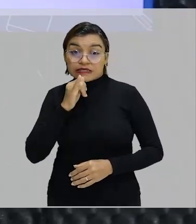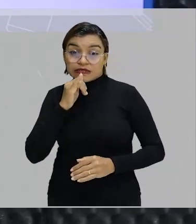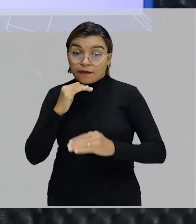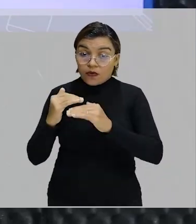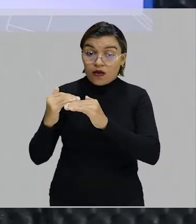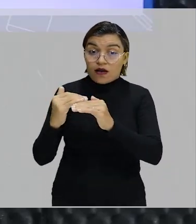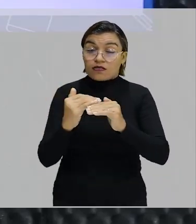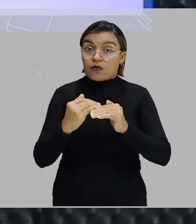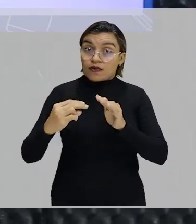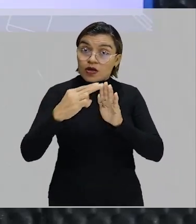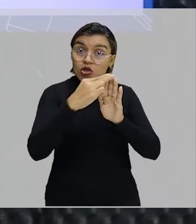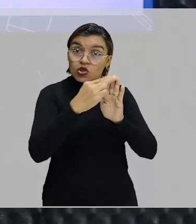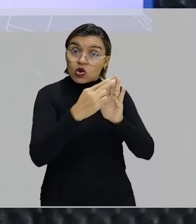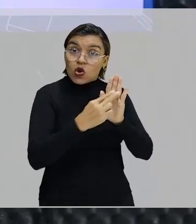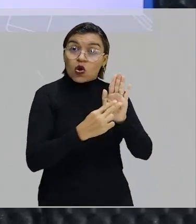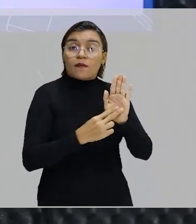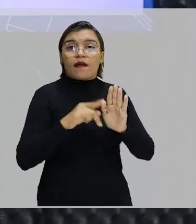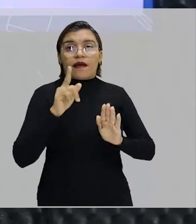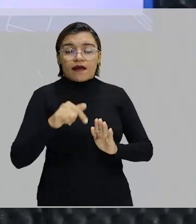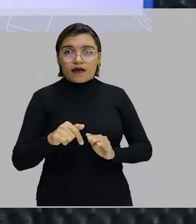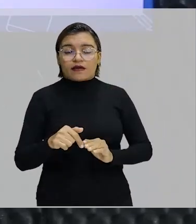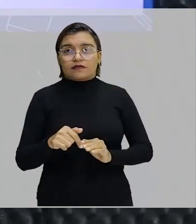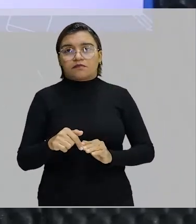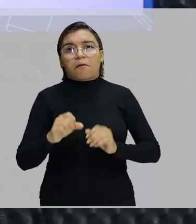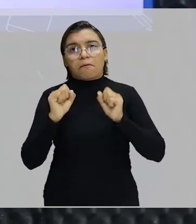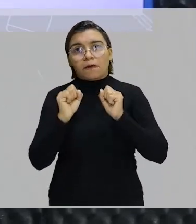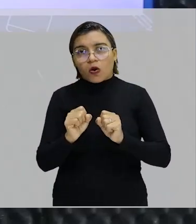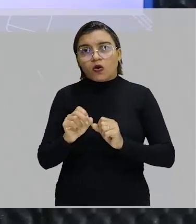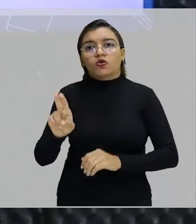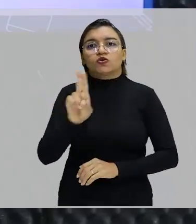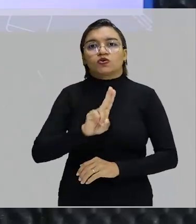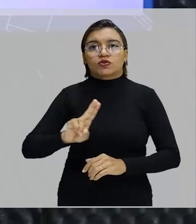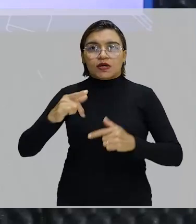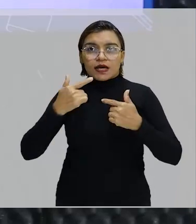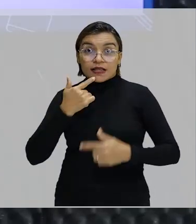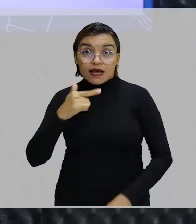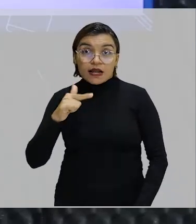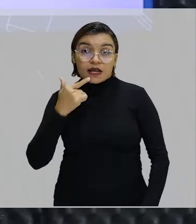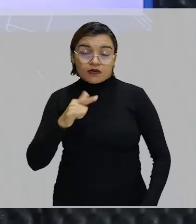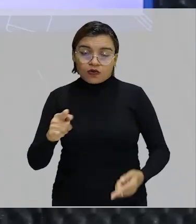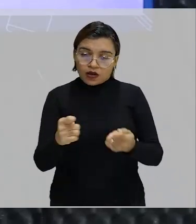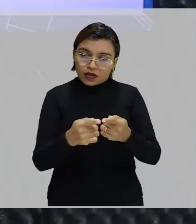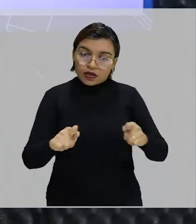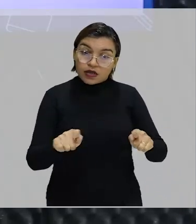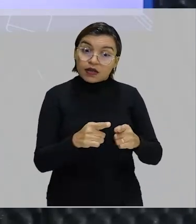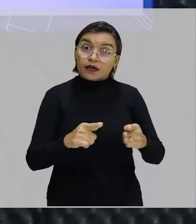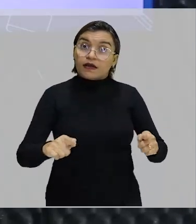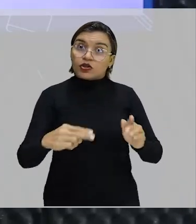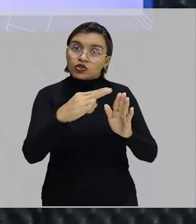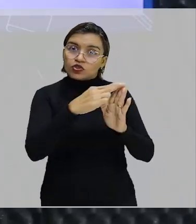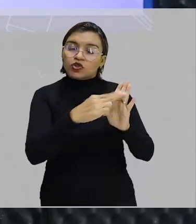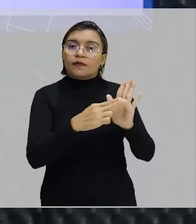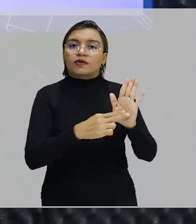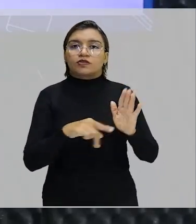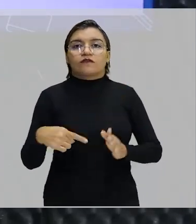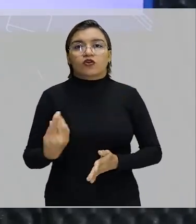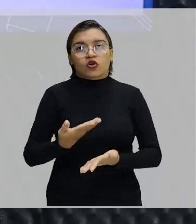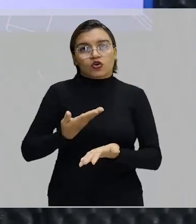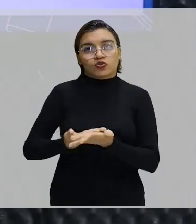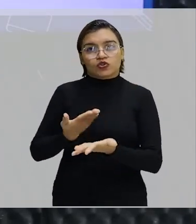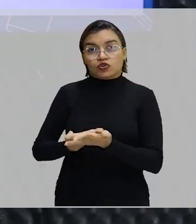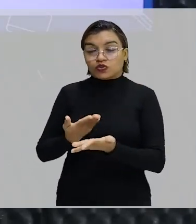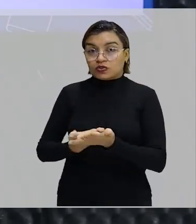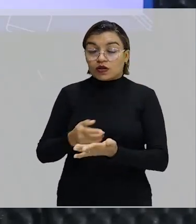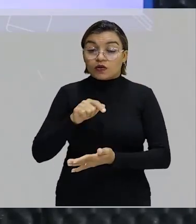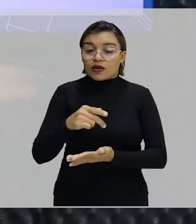a regra daquilo que pode e que não pode ser usado na língua. A norma padrão, a gramática normativa que nós estudamos para que esses